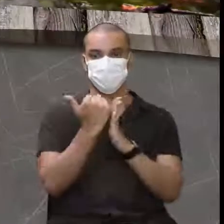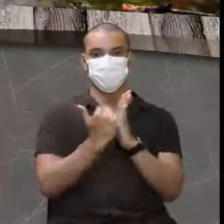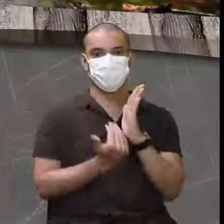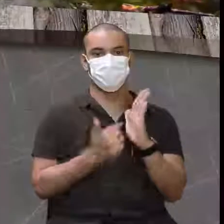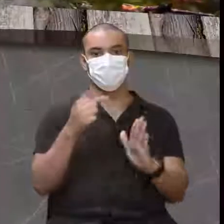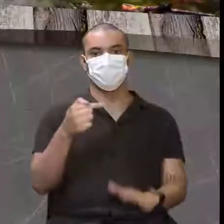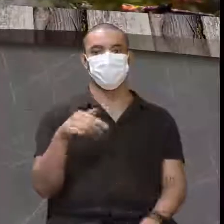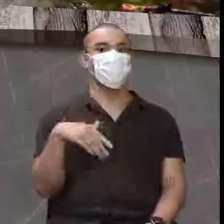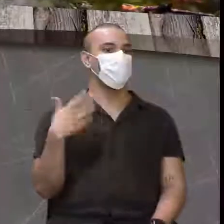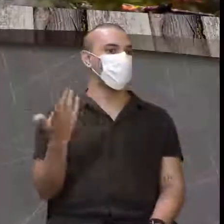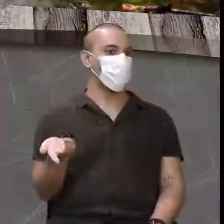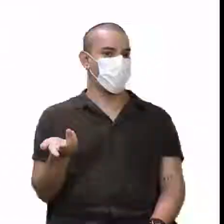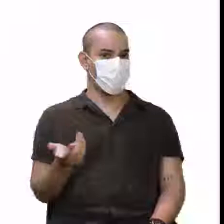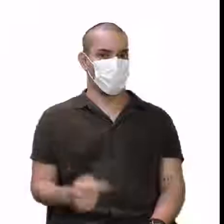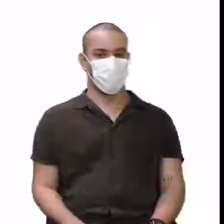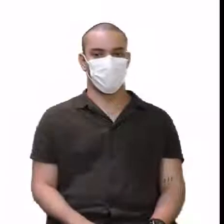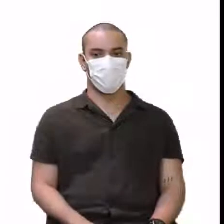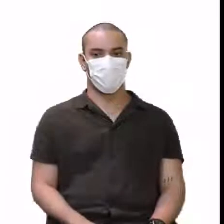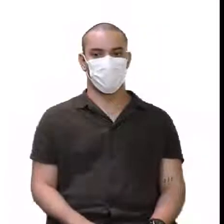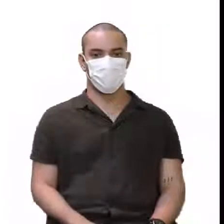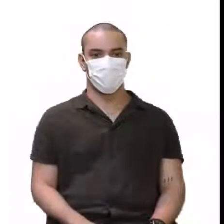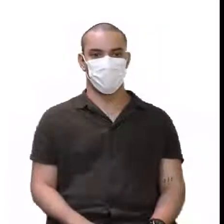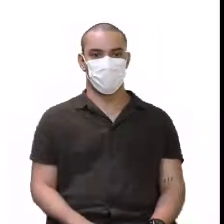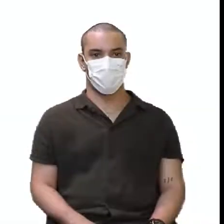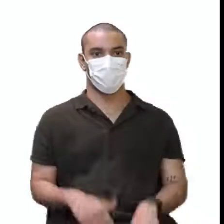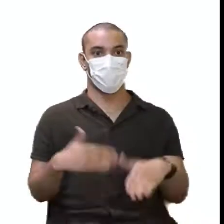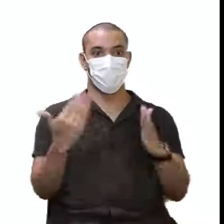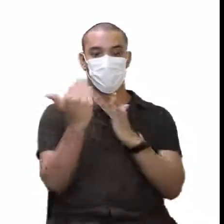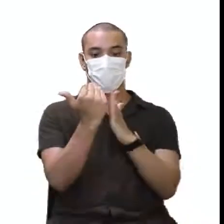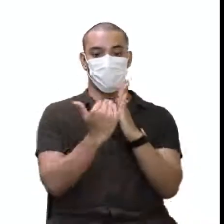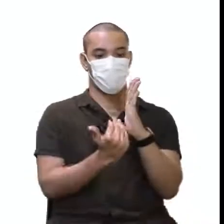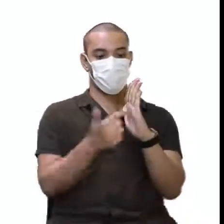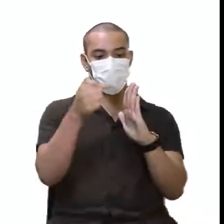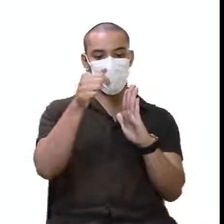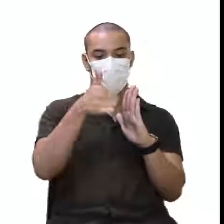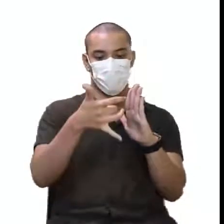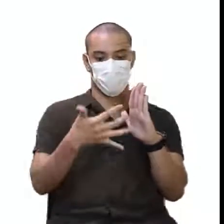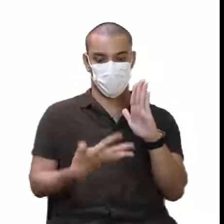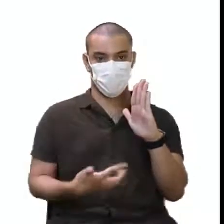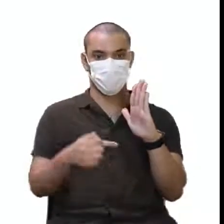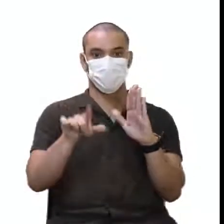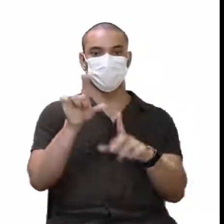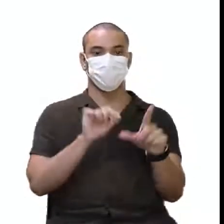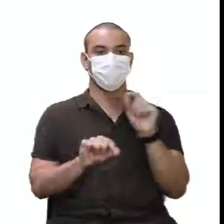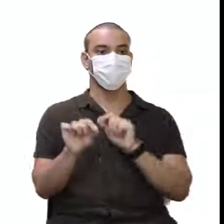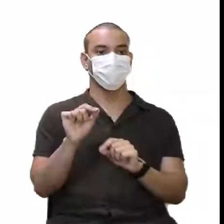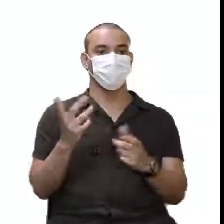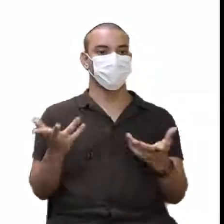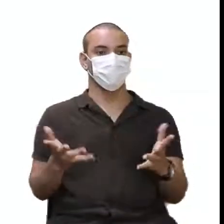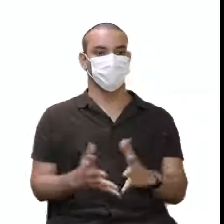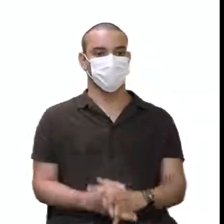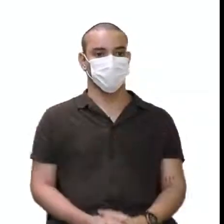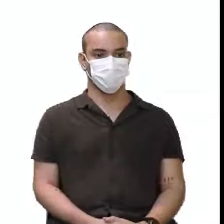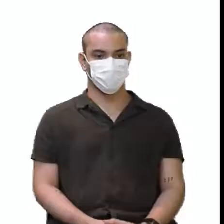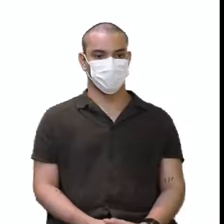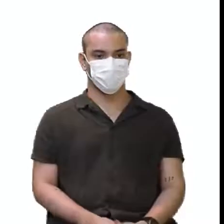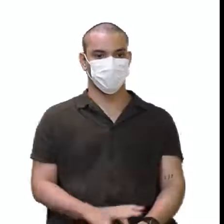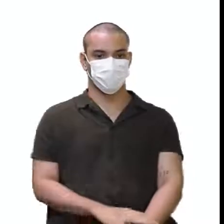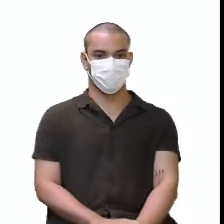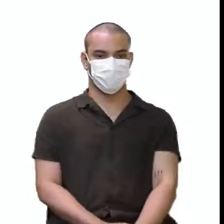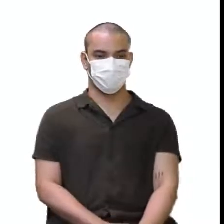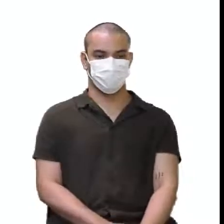7 características que ele optou aí para selecionar na Pisum sativum. Vamos lá,